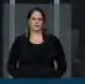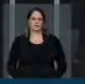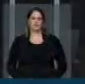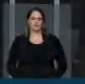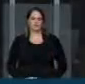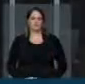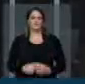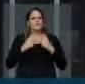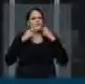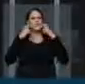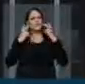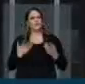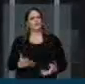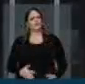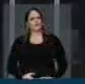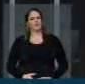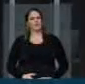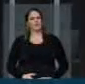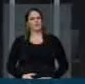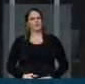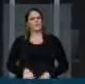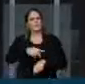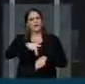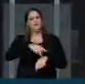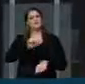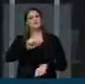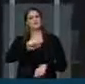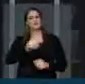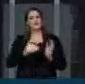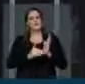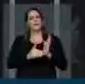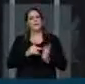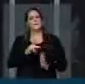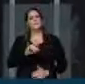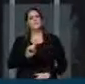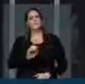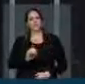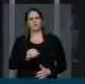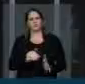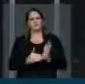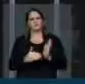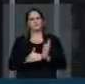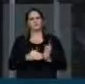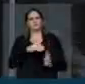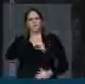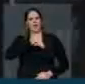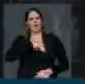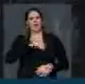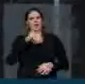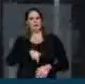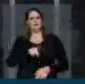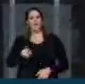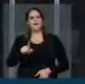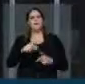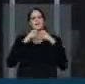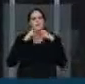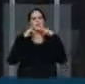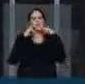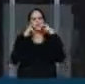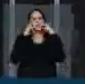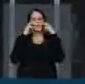Essa é a vergonha. Num país em que o piso salarial dos professores é uma vergonha nacional